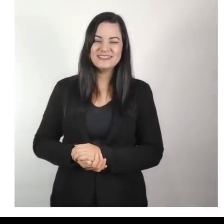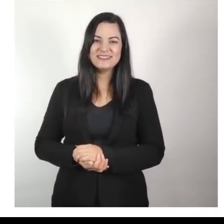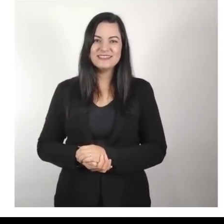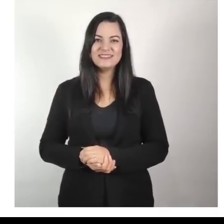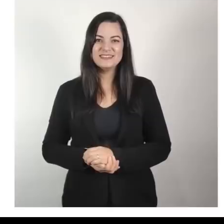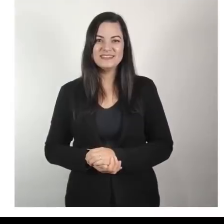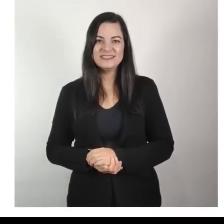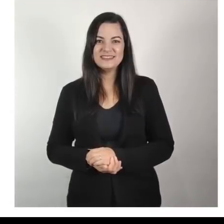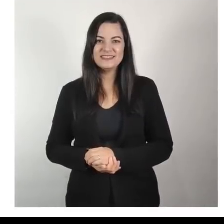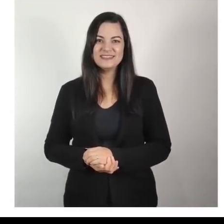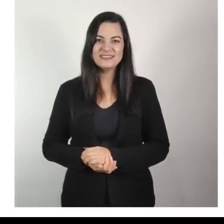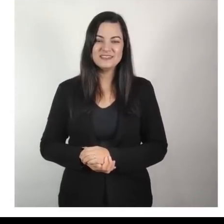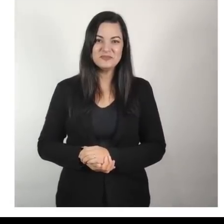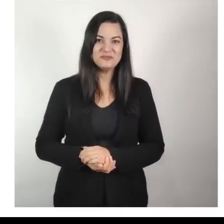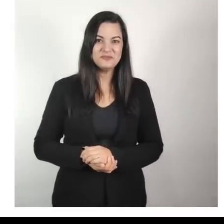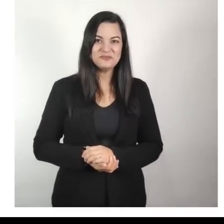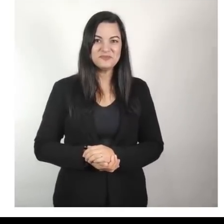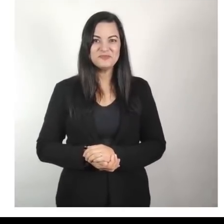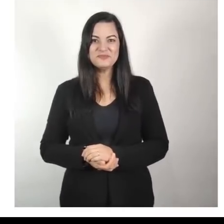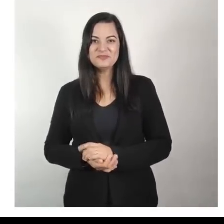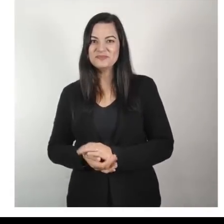vez.